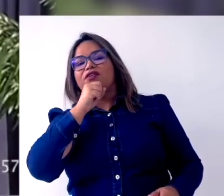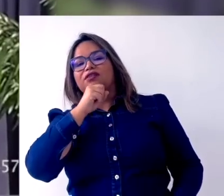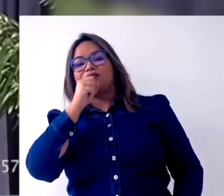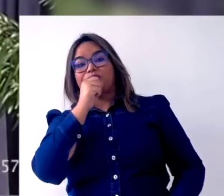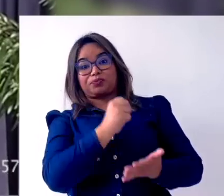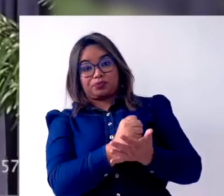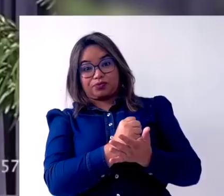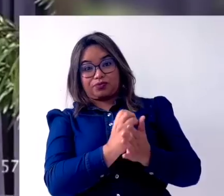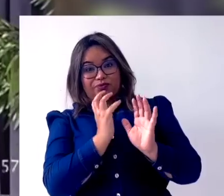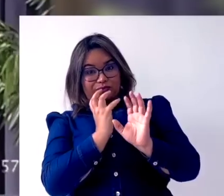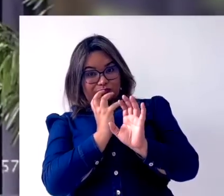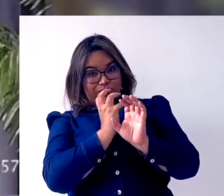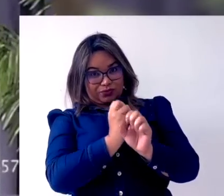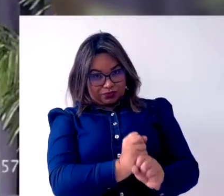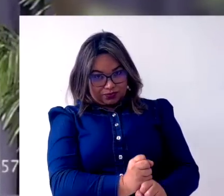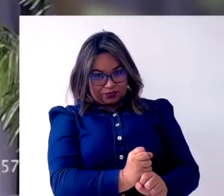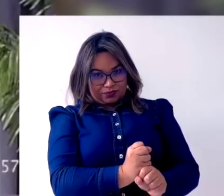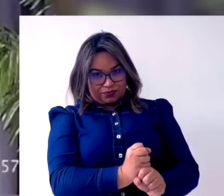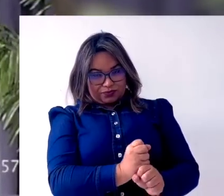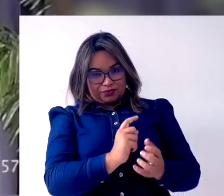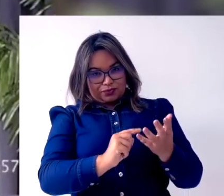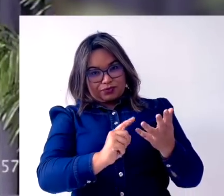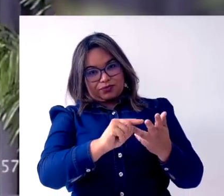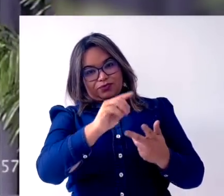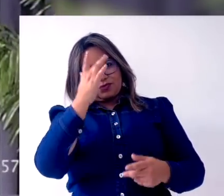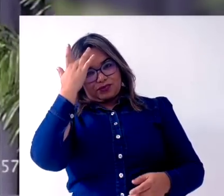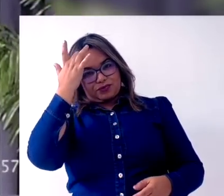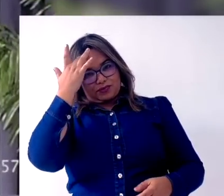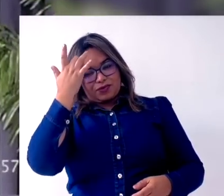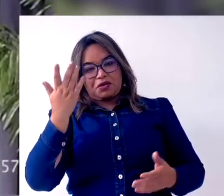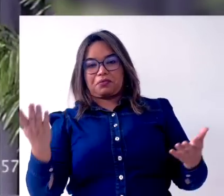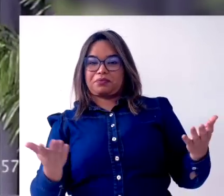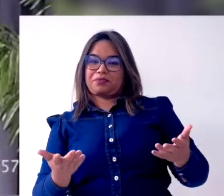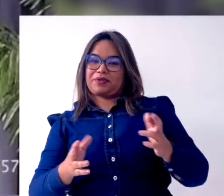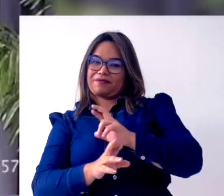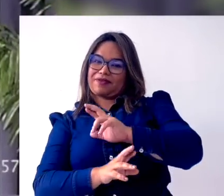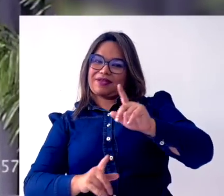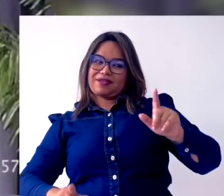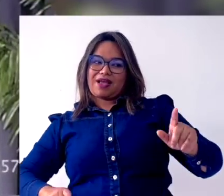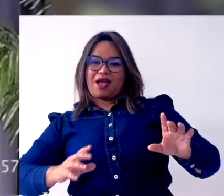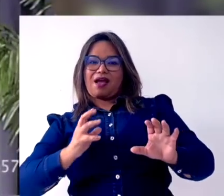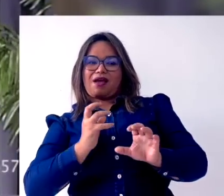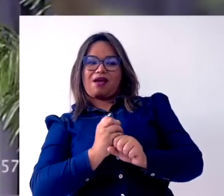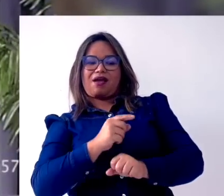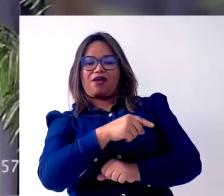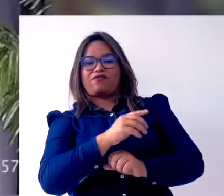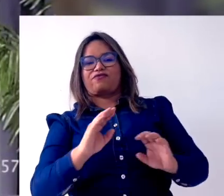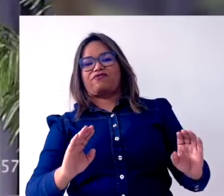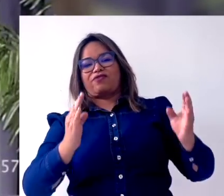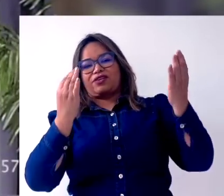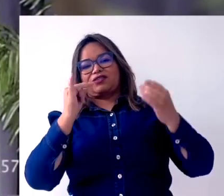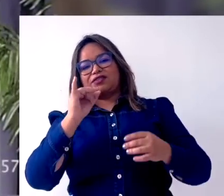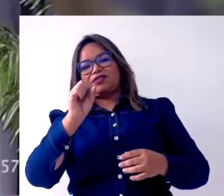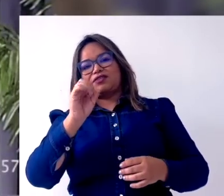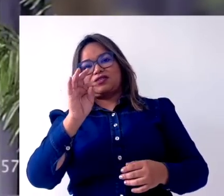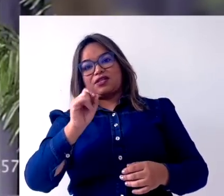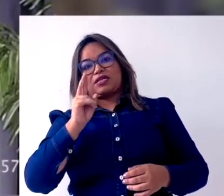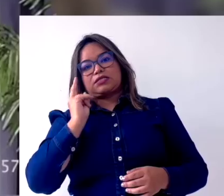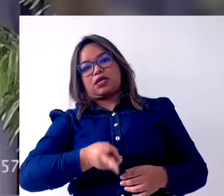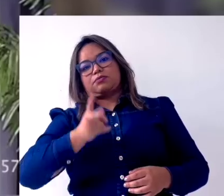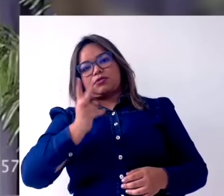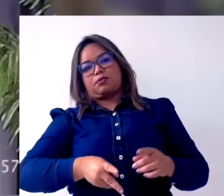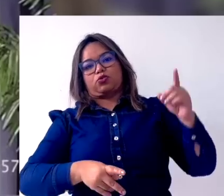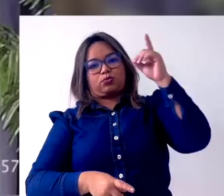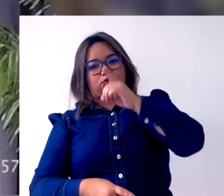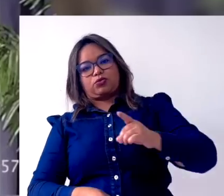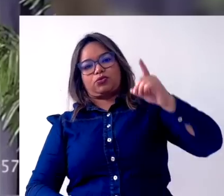você contava os dias. Agora se aplica a regra da festa de Ishtar, que somente pode acontecer no domingo.